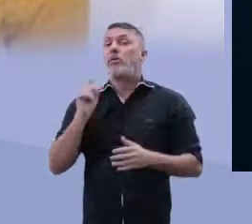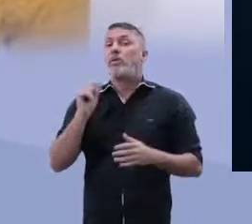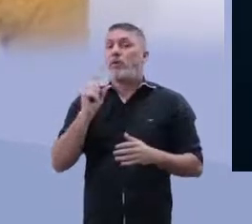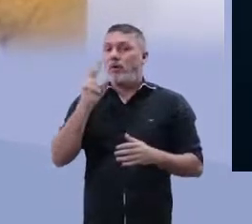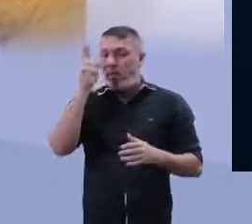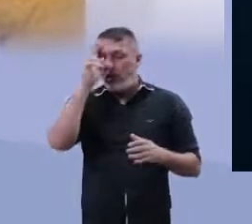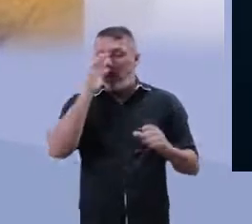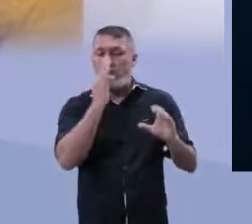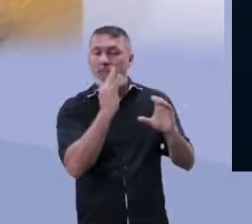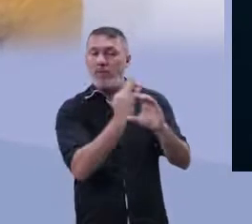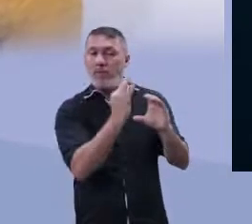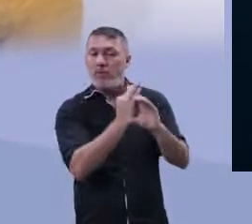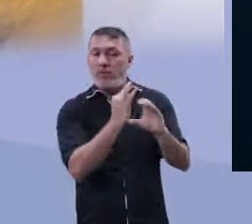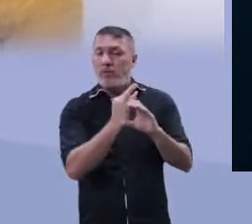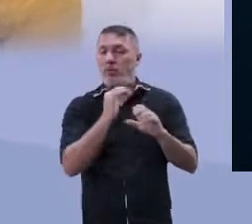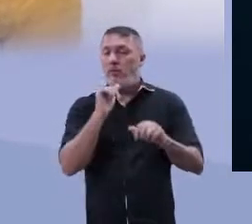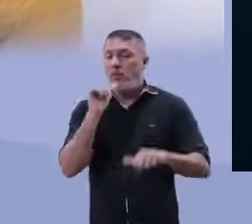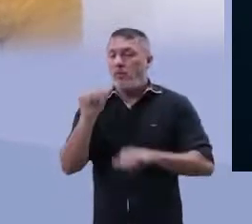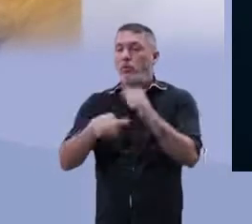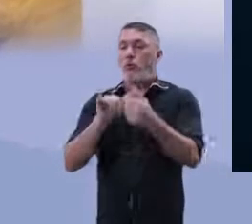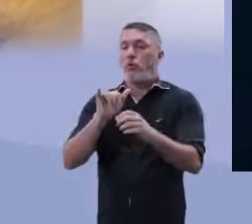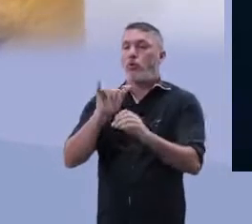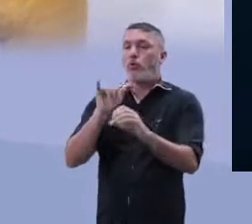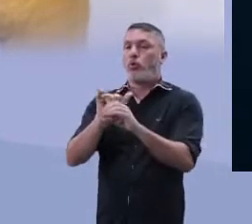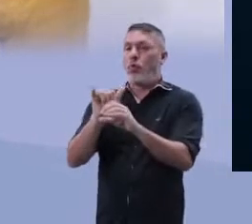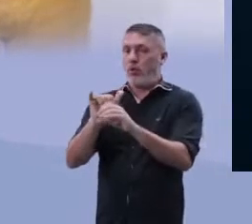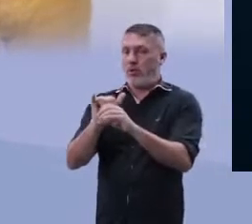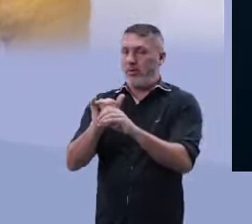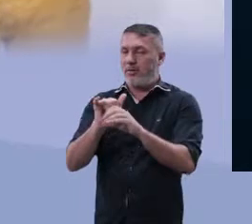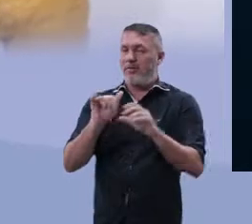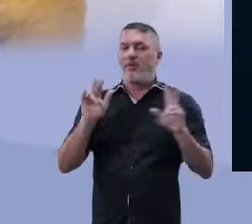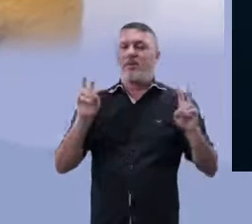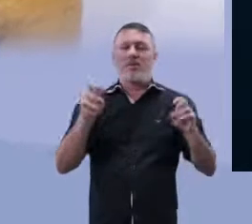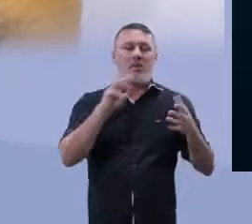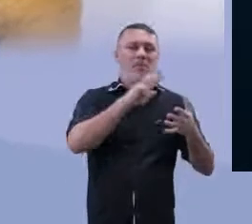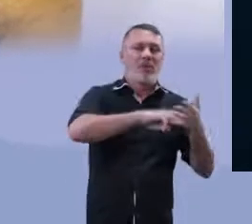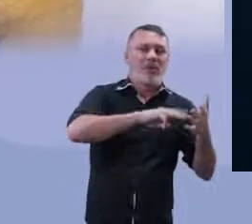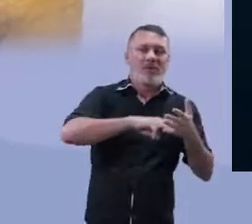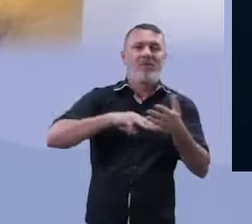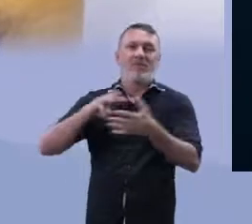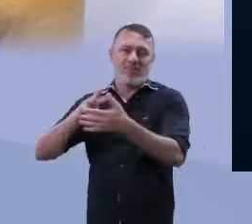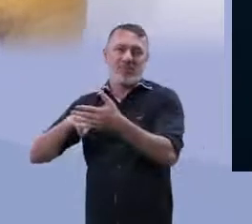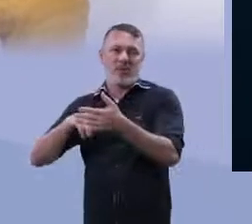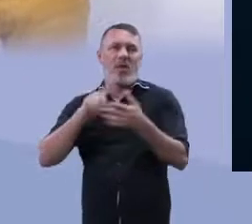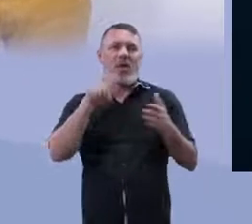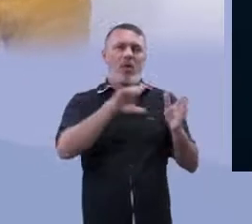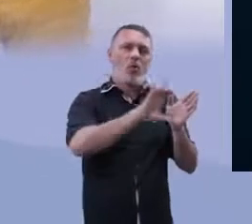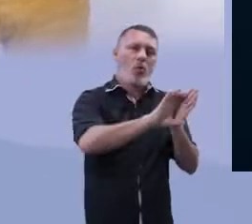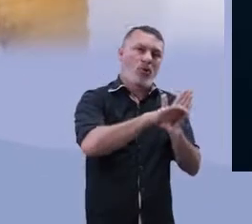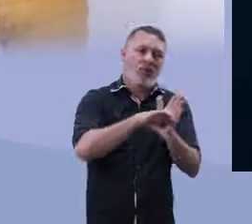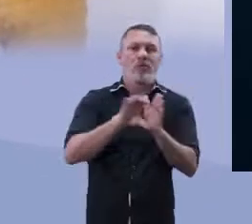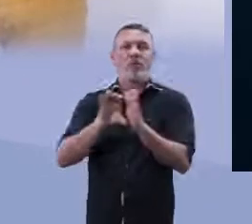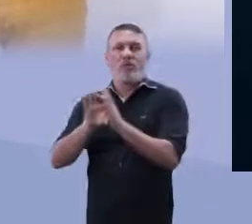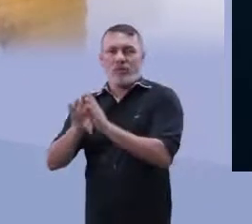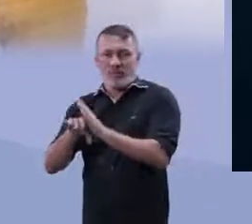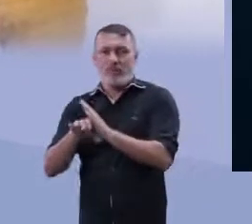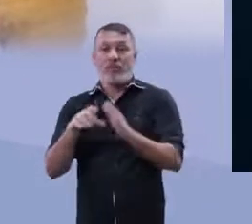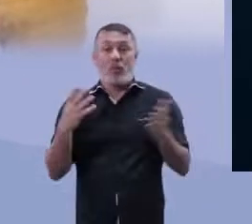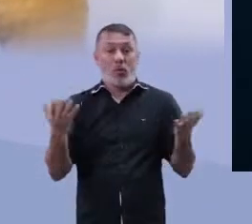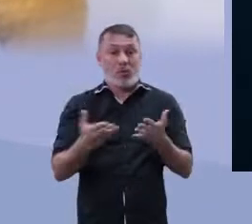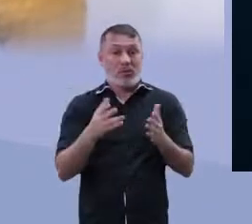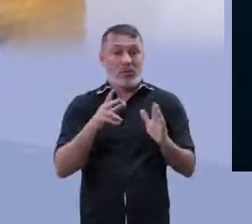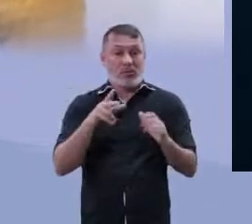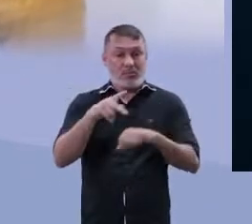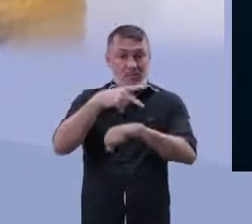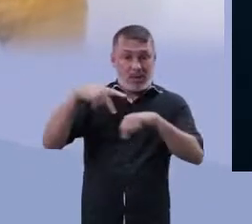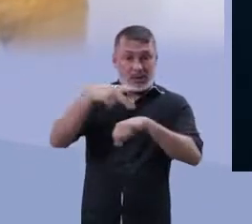do Fordismo para o Toyotismo. E aí, com isso, né, esses países que estão agora nesse processo